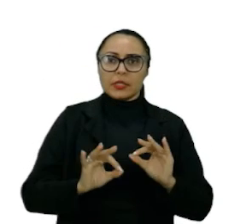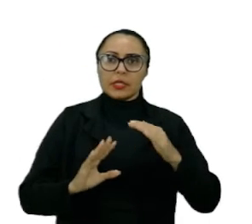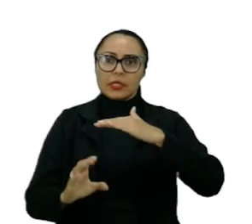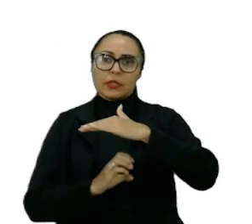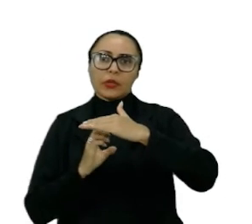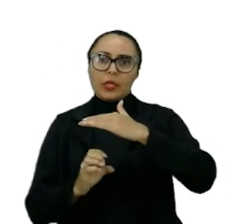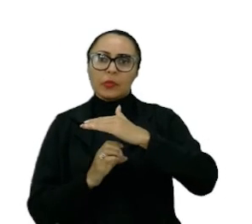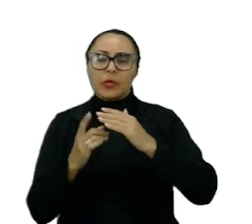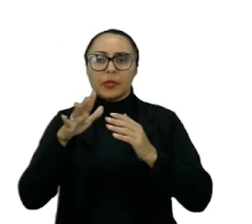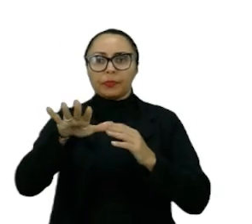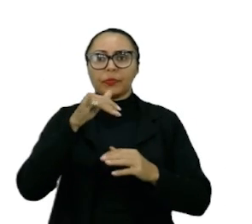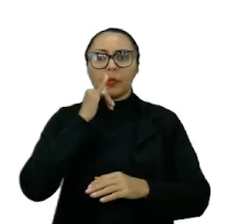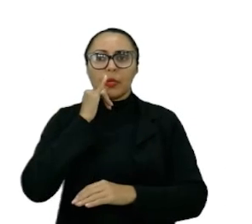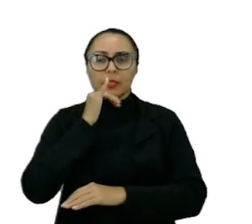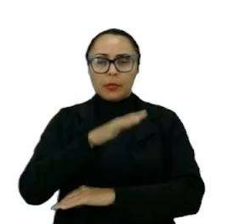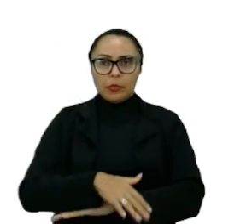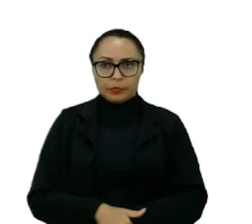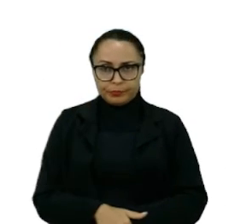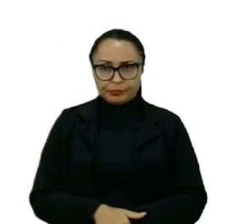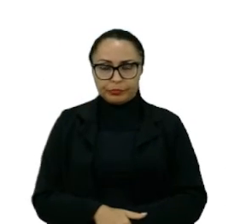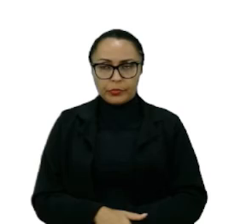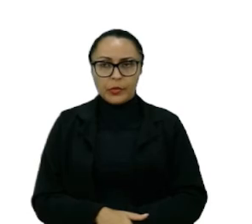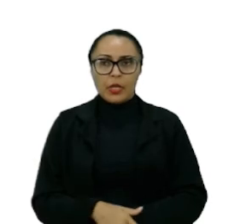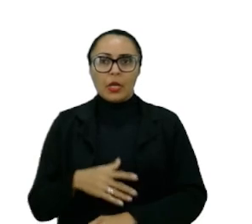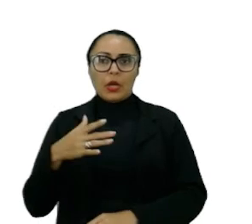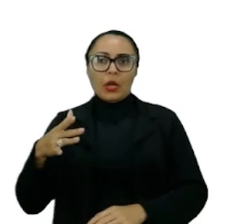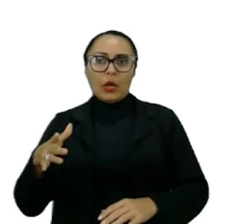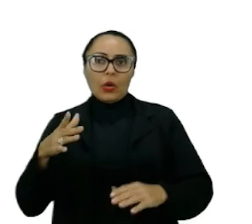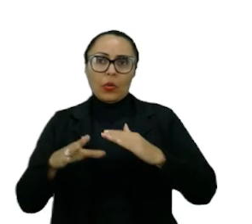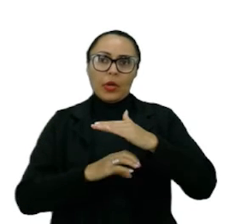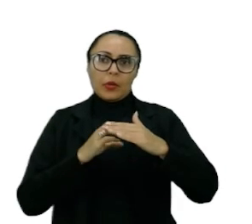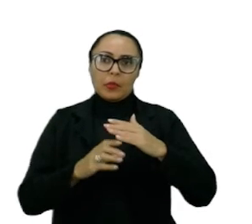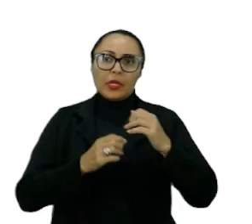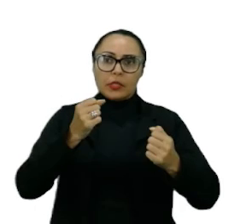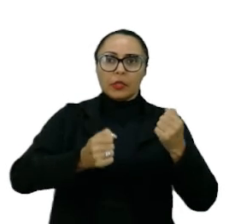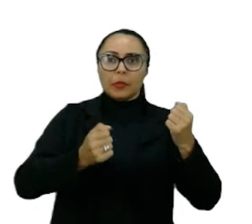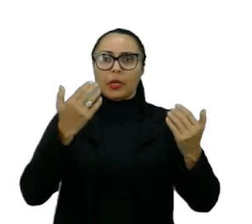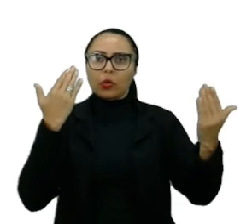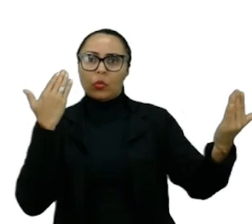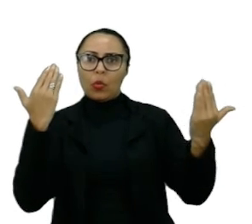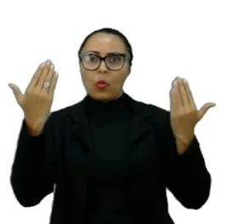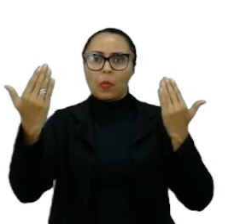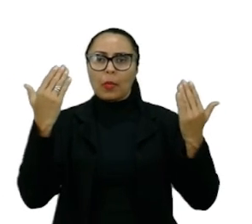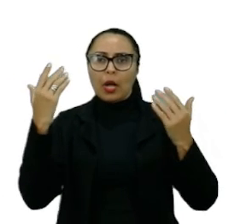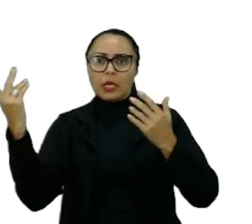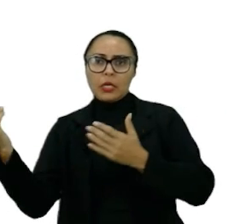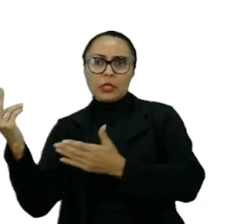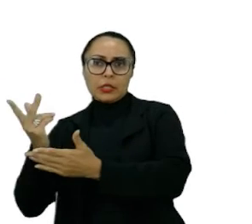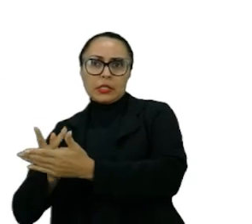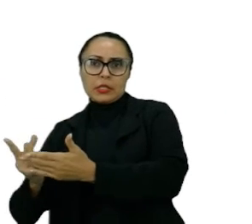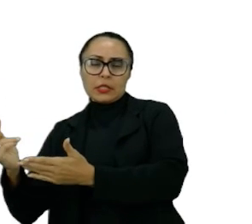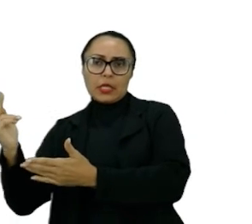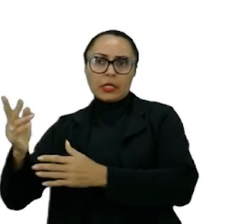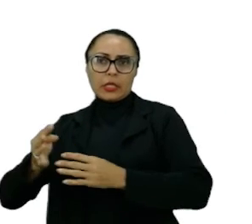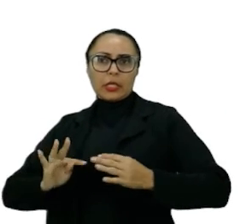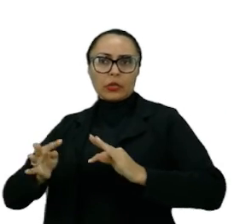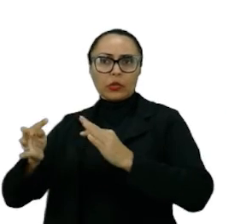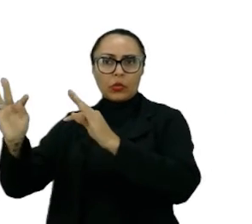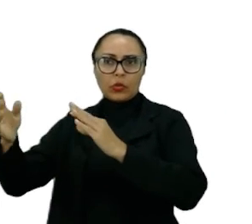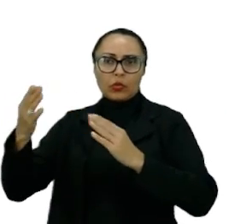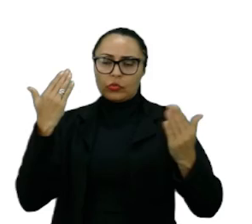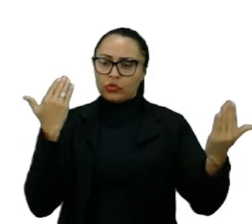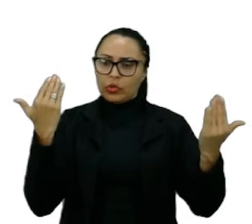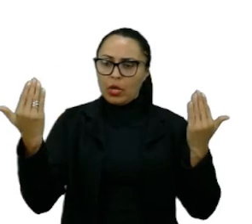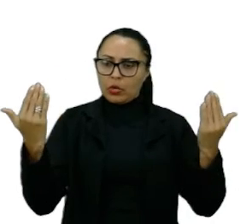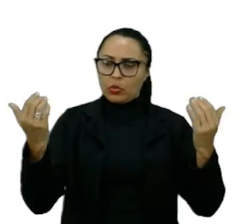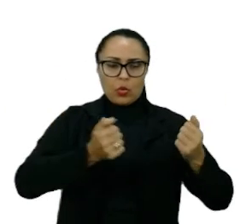exemplo, empresas automotivas comparam o design e a tecnologia do veículo do concorrente.